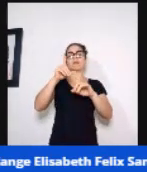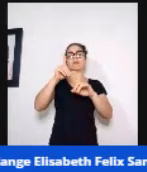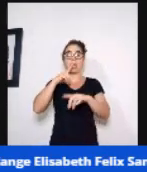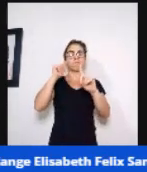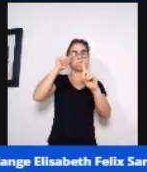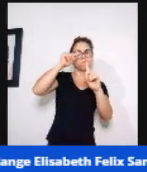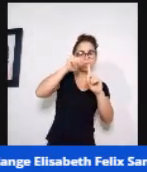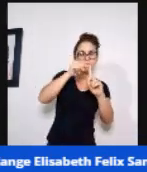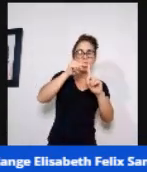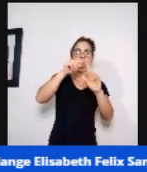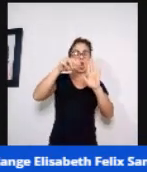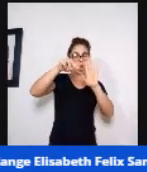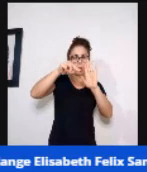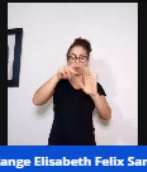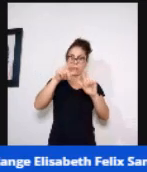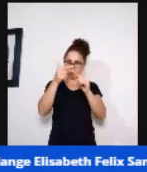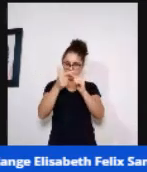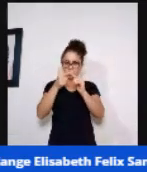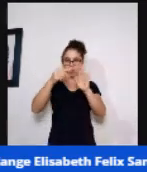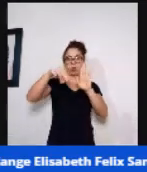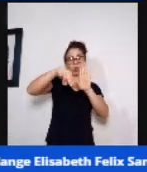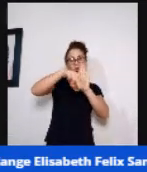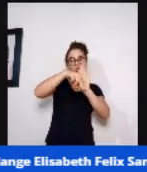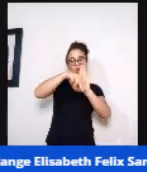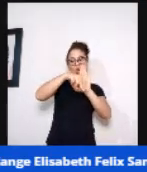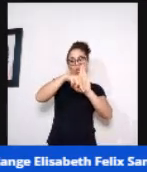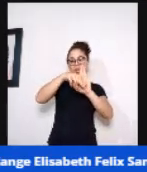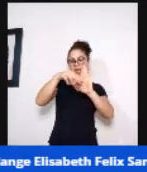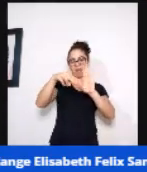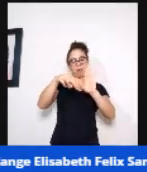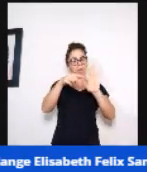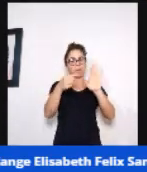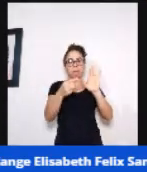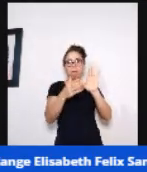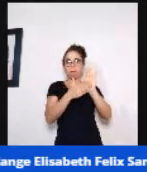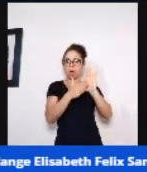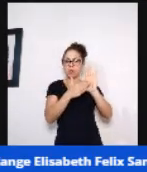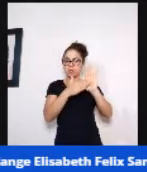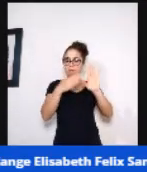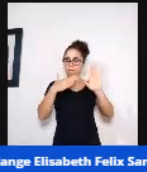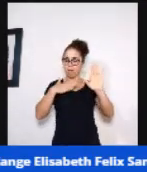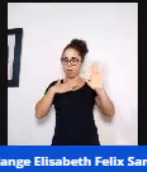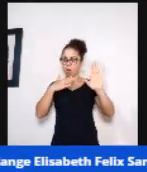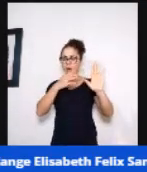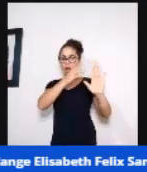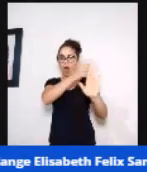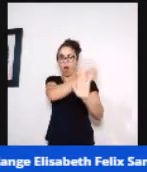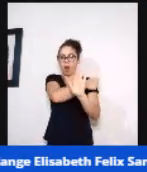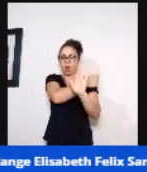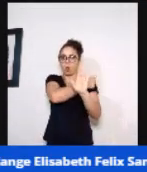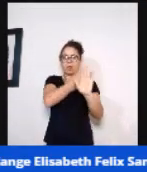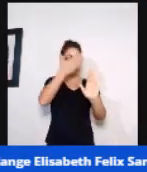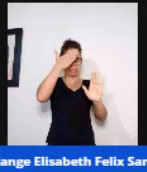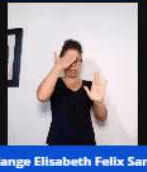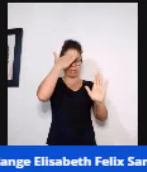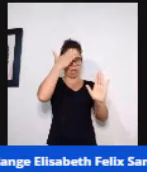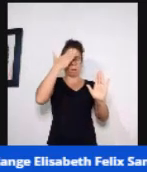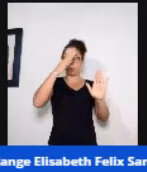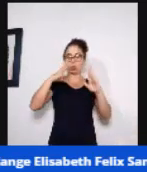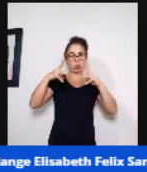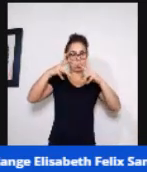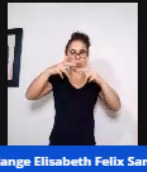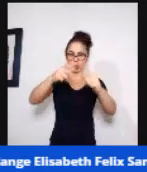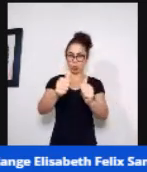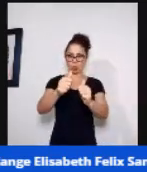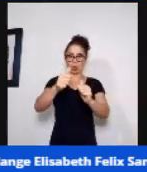nota não necessariamente diz que o meu aluno sabe tudo. Não quer dizer que o meu aluno tirou 10 aquele dia, ele compreendeu todo o